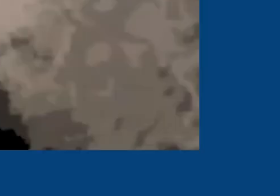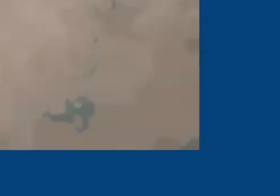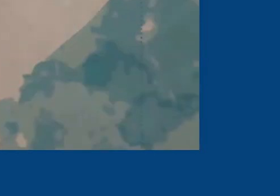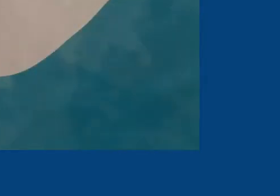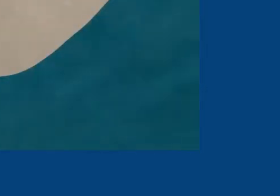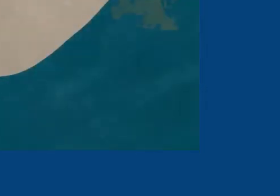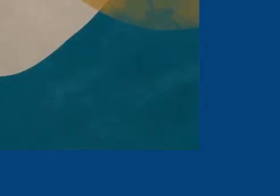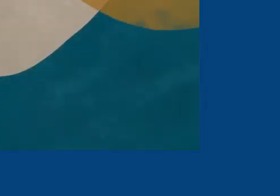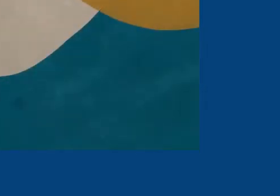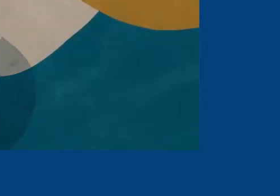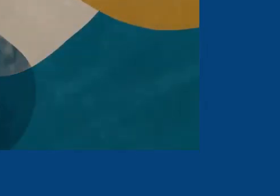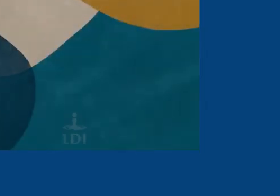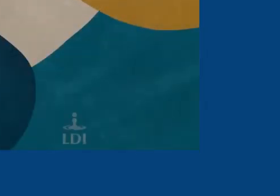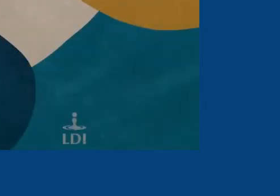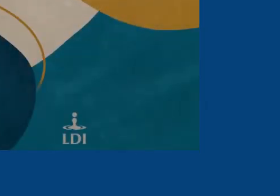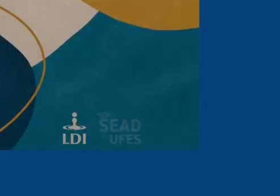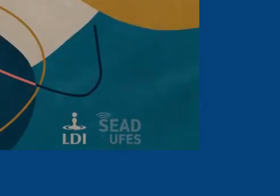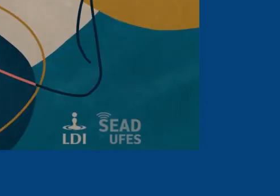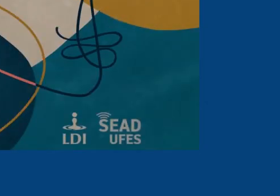E aí